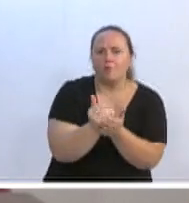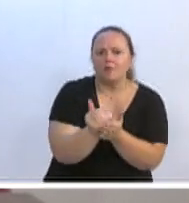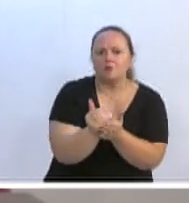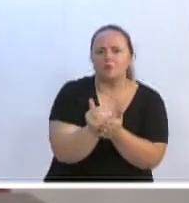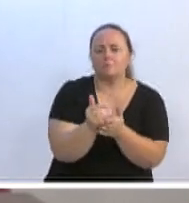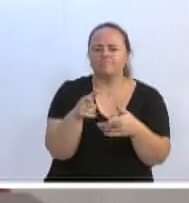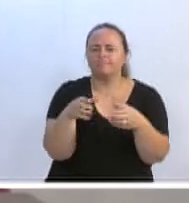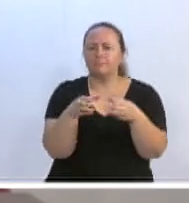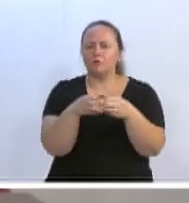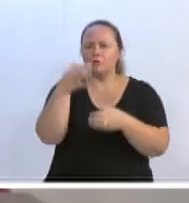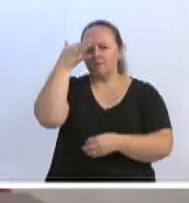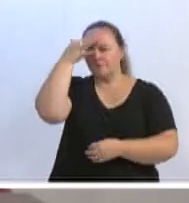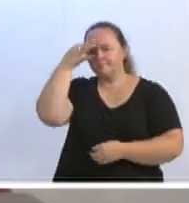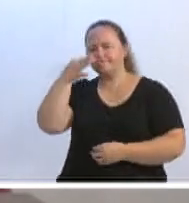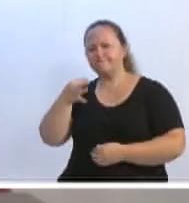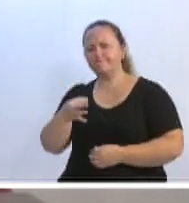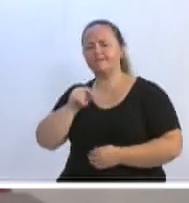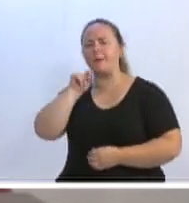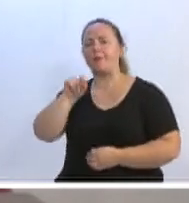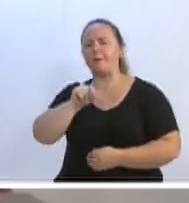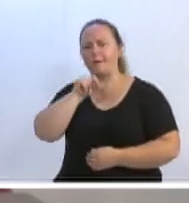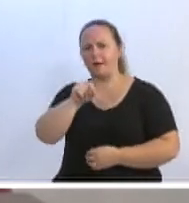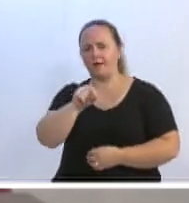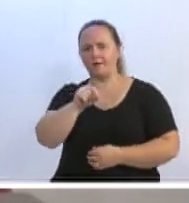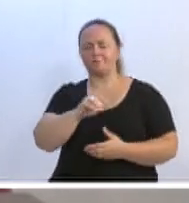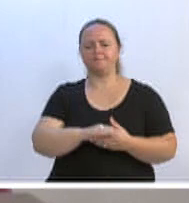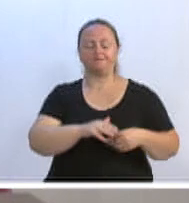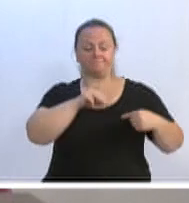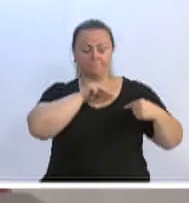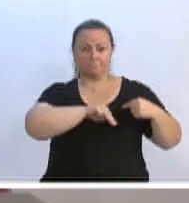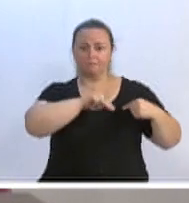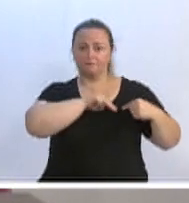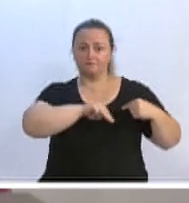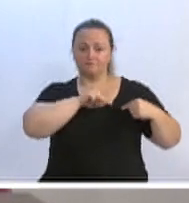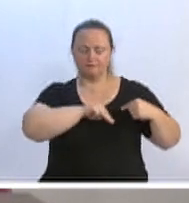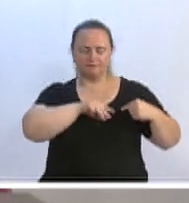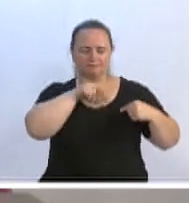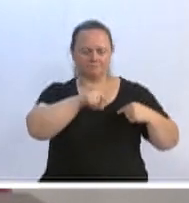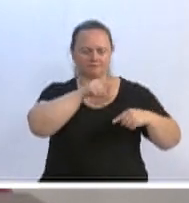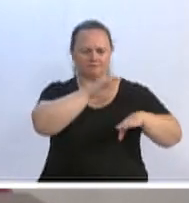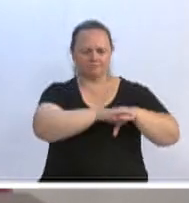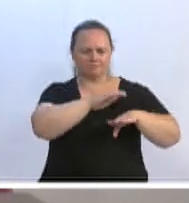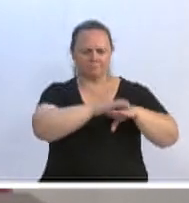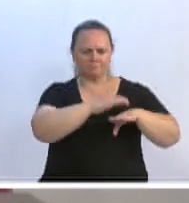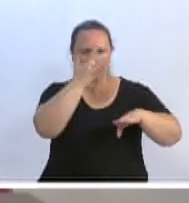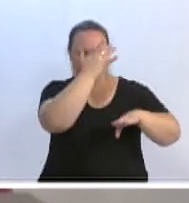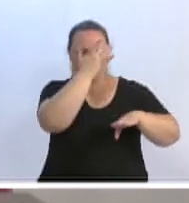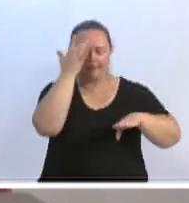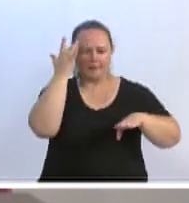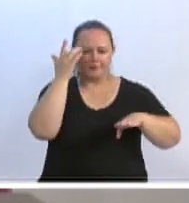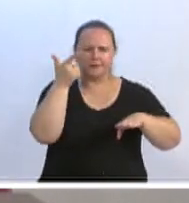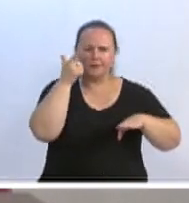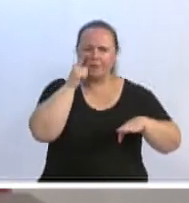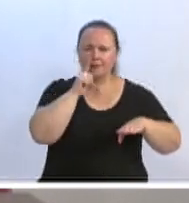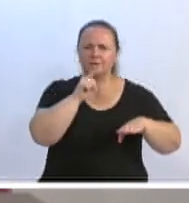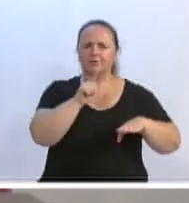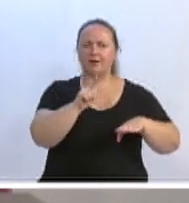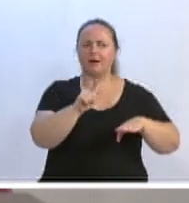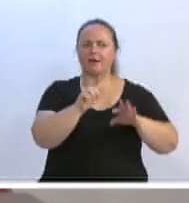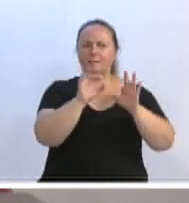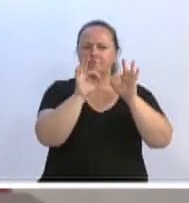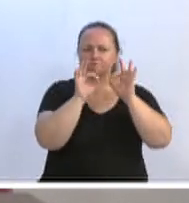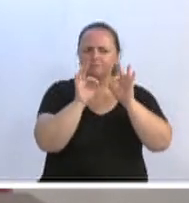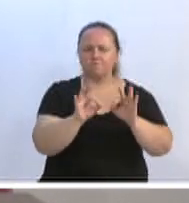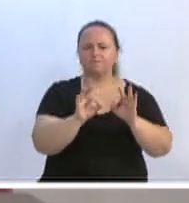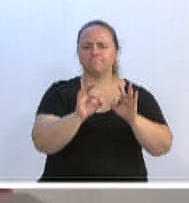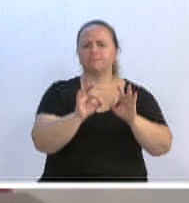entenderam que o ministério deveria ser entregue a homens que atendessem a